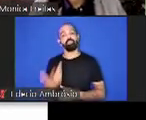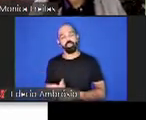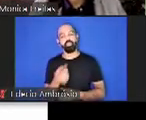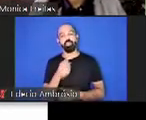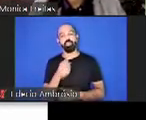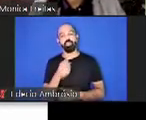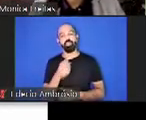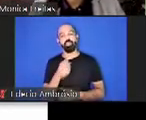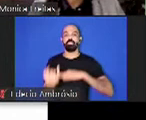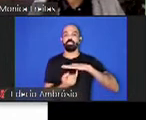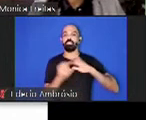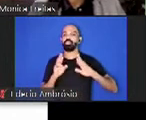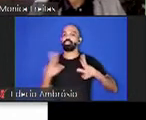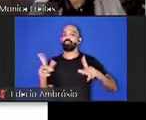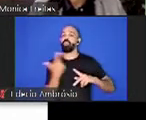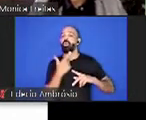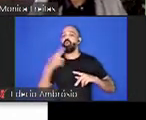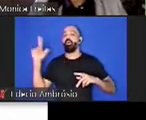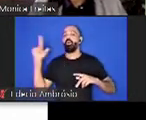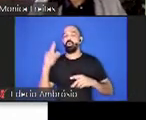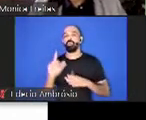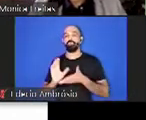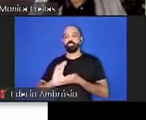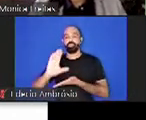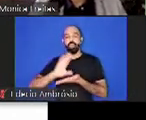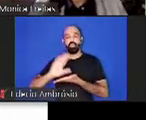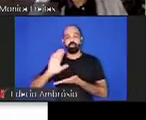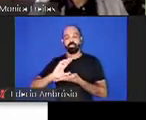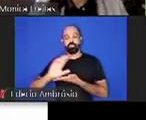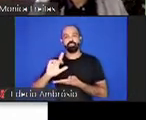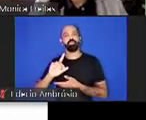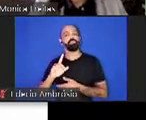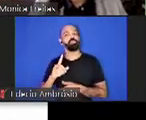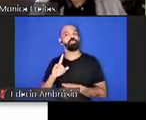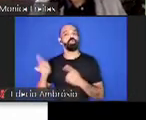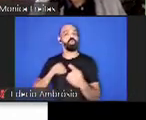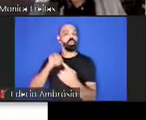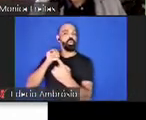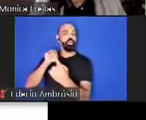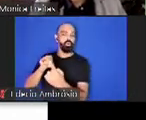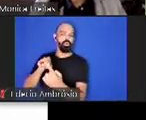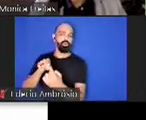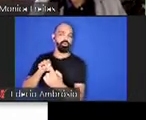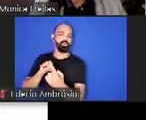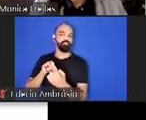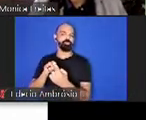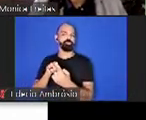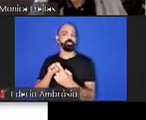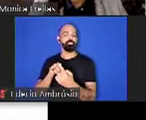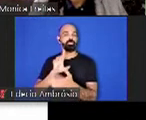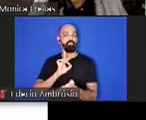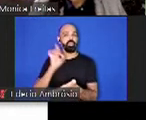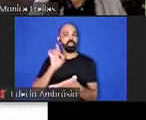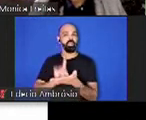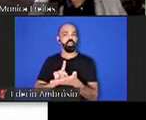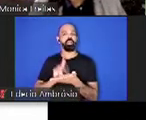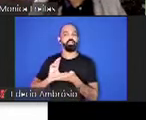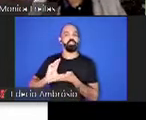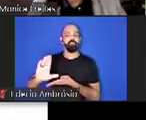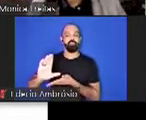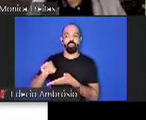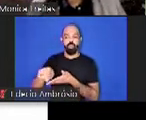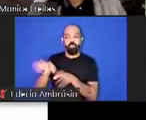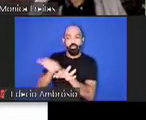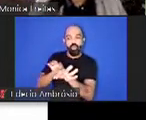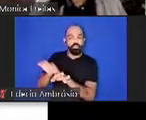difere em relação a vários outros auxílios, né? Que visam, na verdade, contemplar o projeto. E,